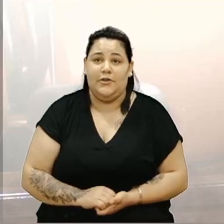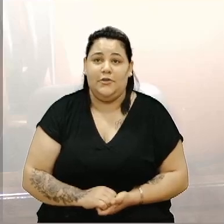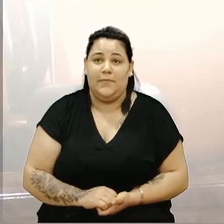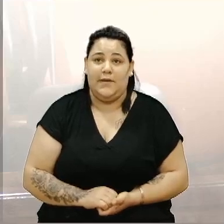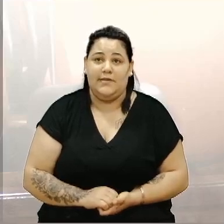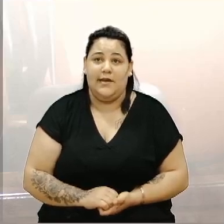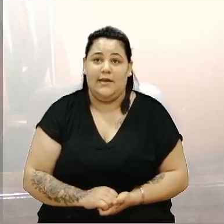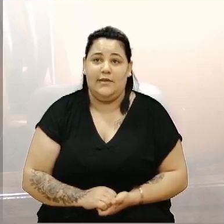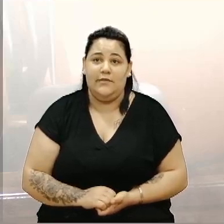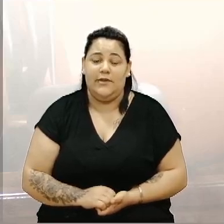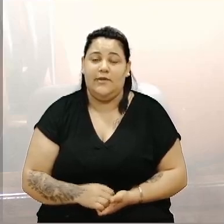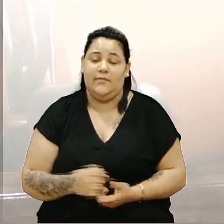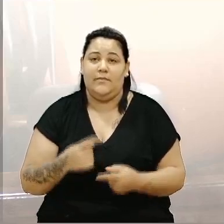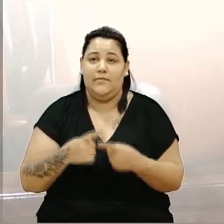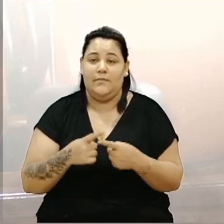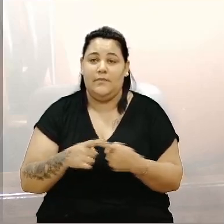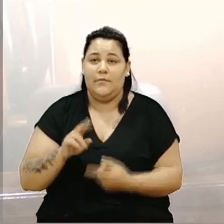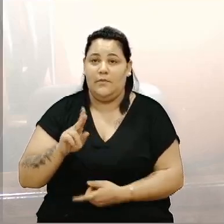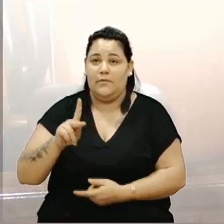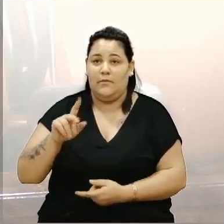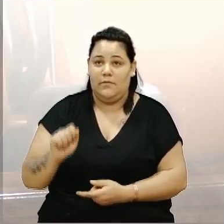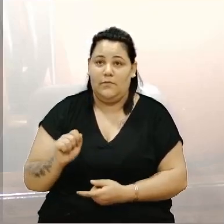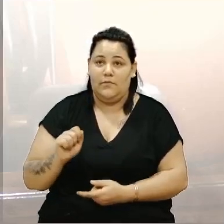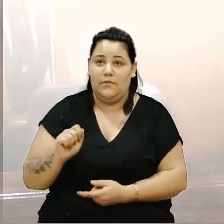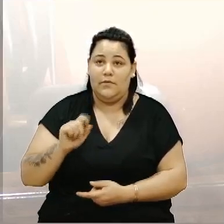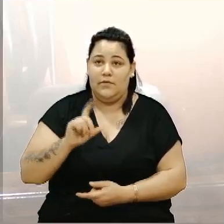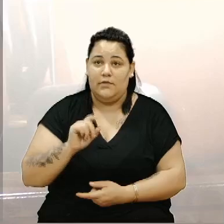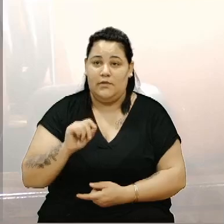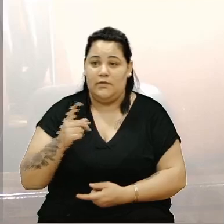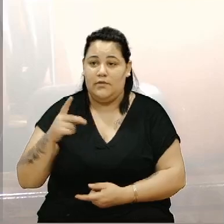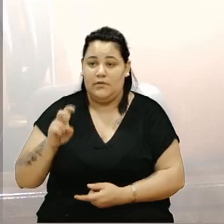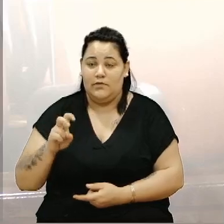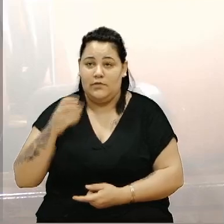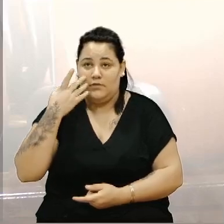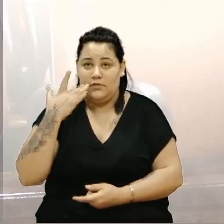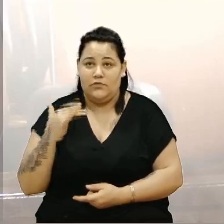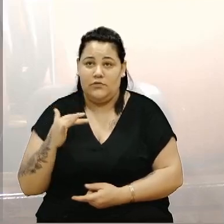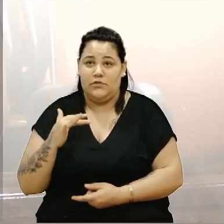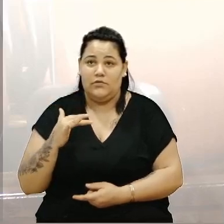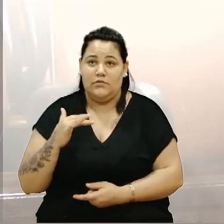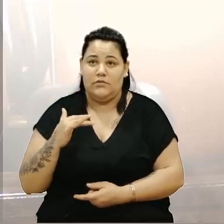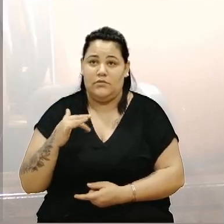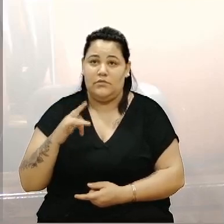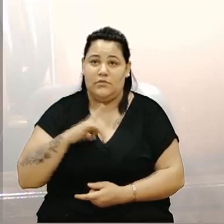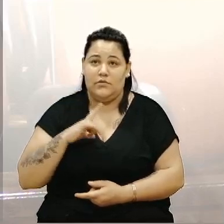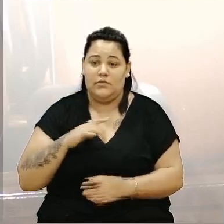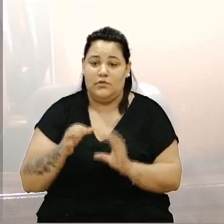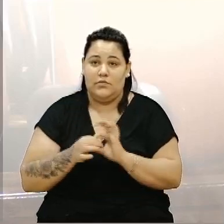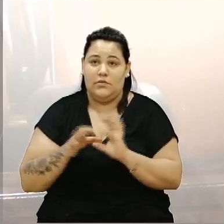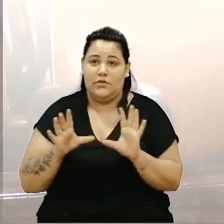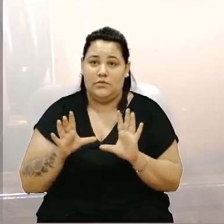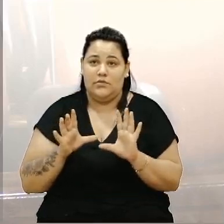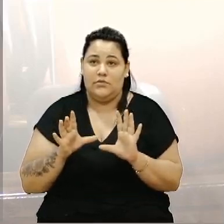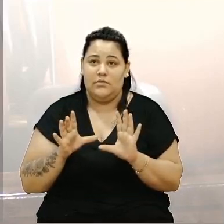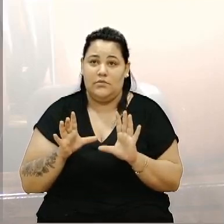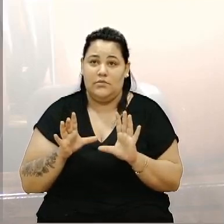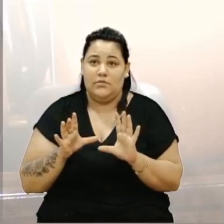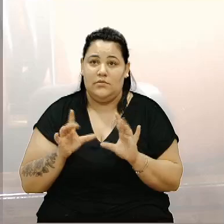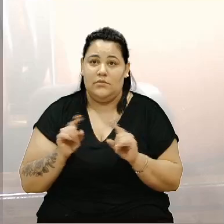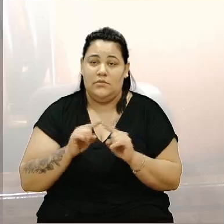vai para a UPA, fica uns 10, 15 dias, até morrer alguém no hospital ou ter alta, e